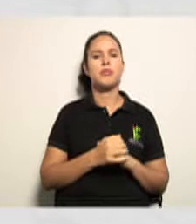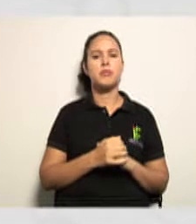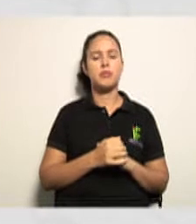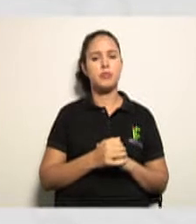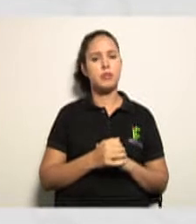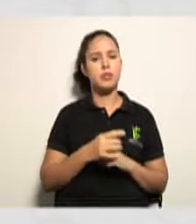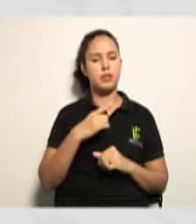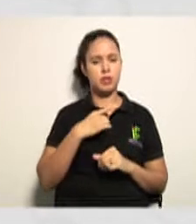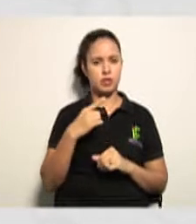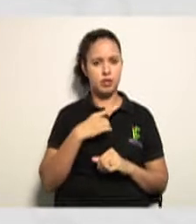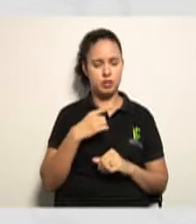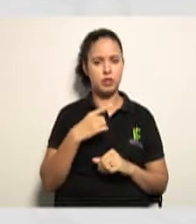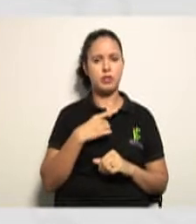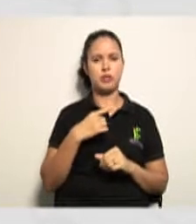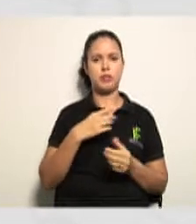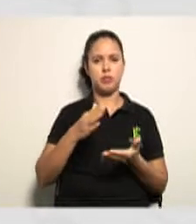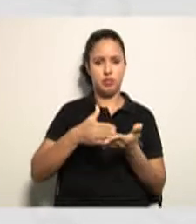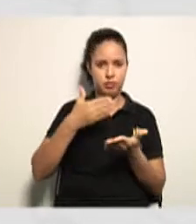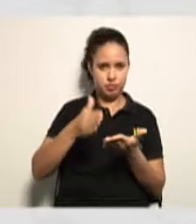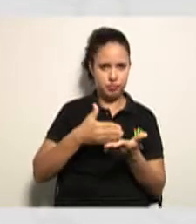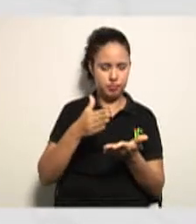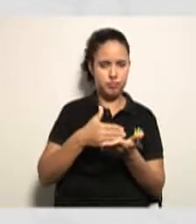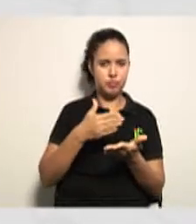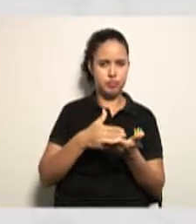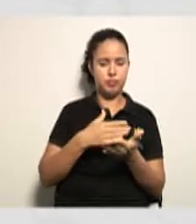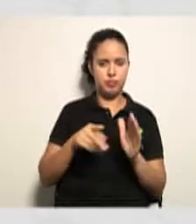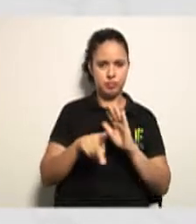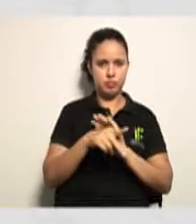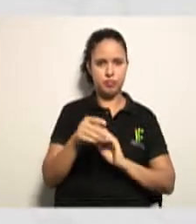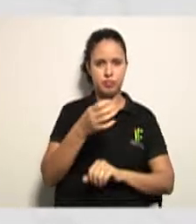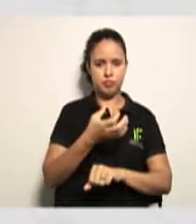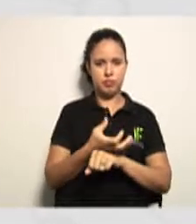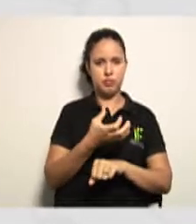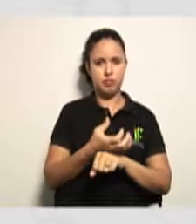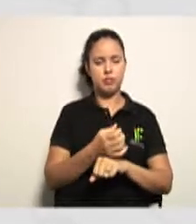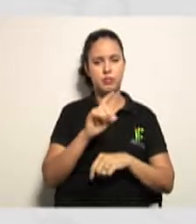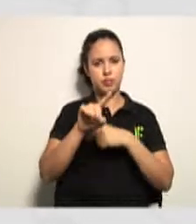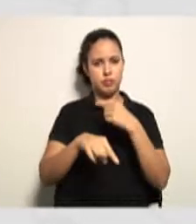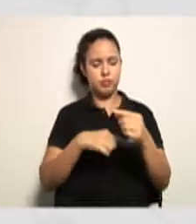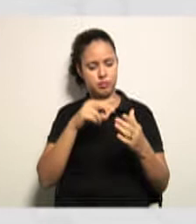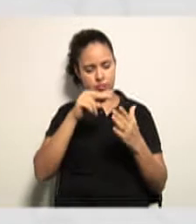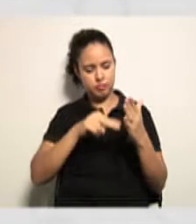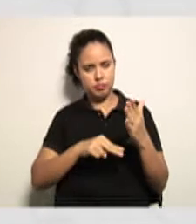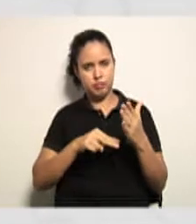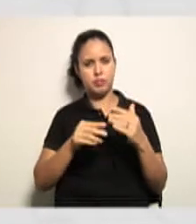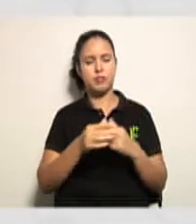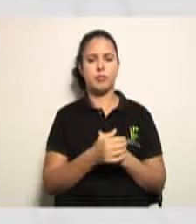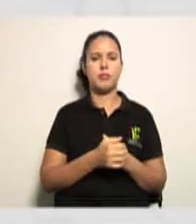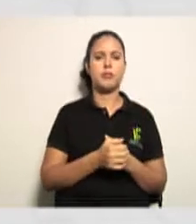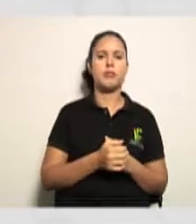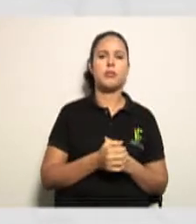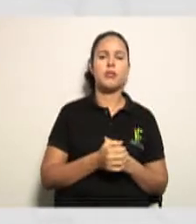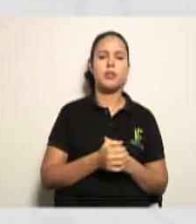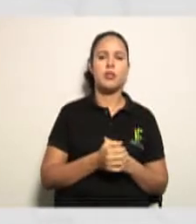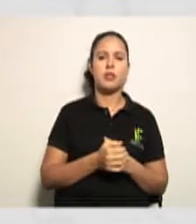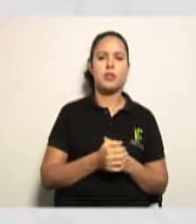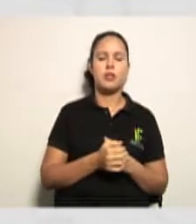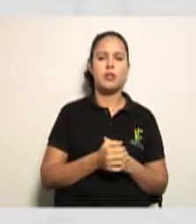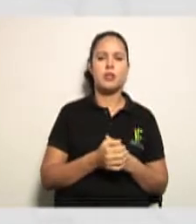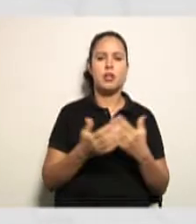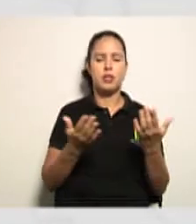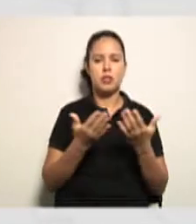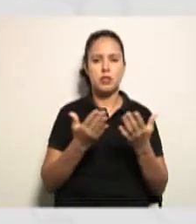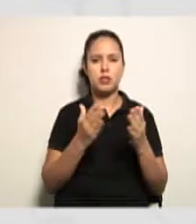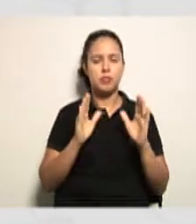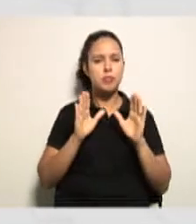nós trouxemos lá do livro, está no livro da disciplina para que vocês possam ter essa visão. Mas eu quero